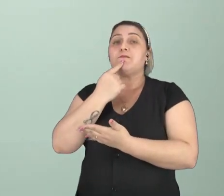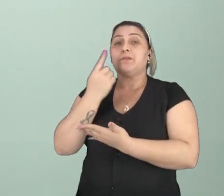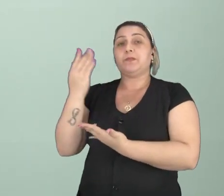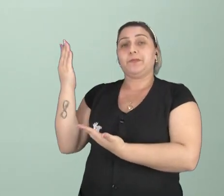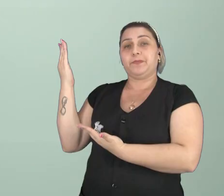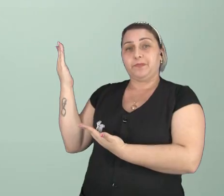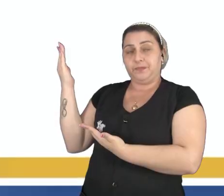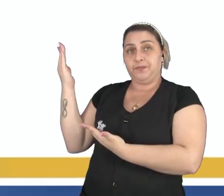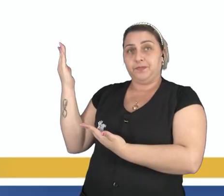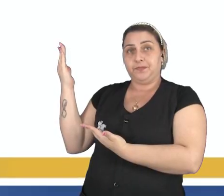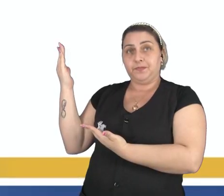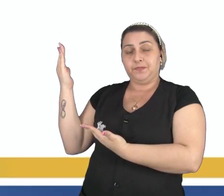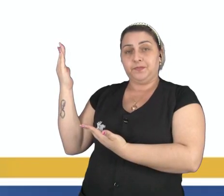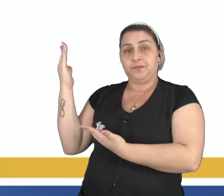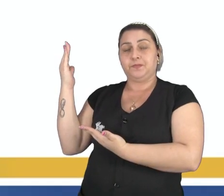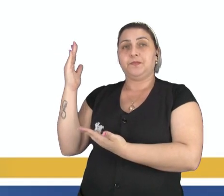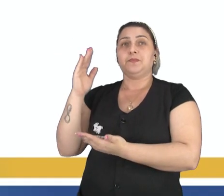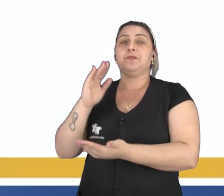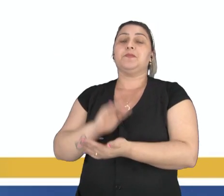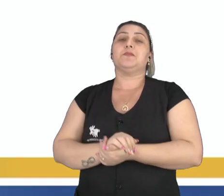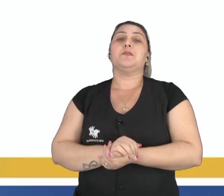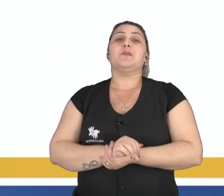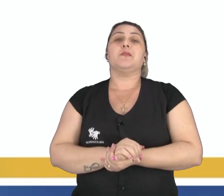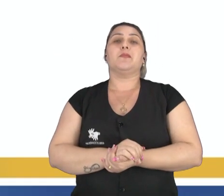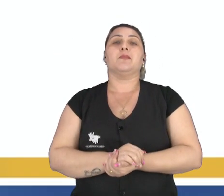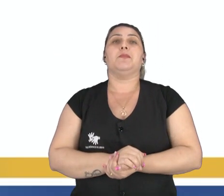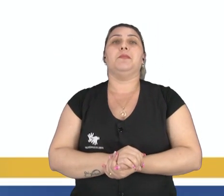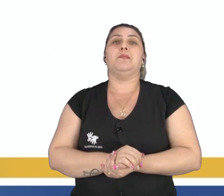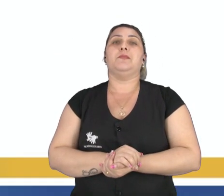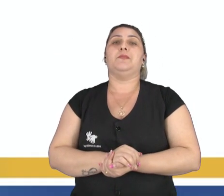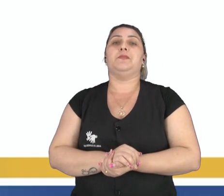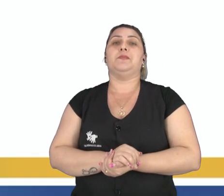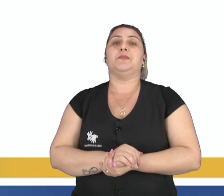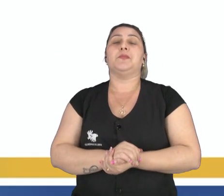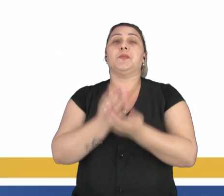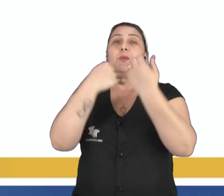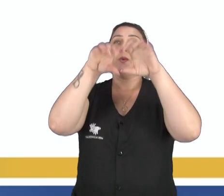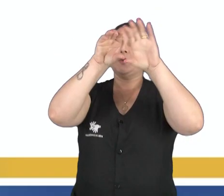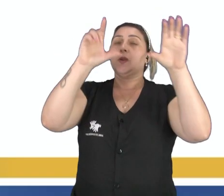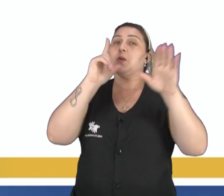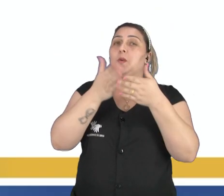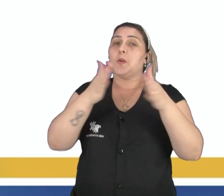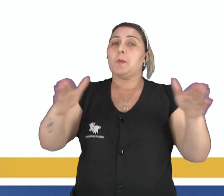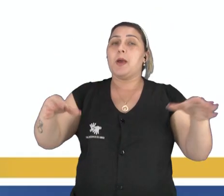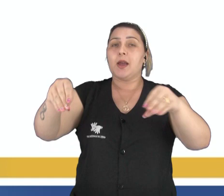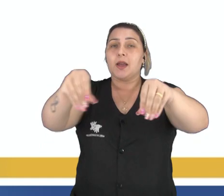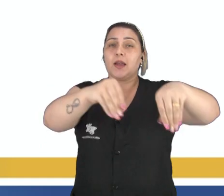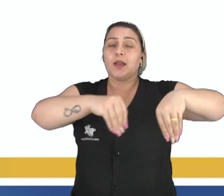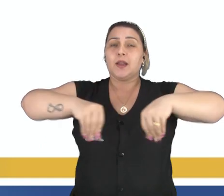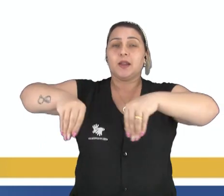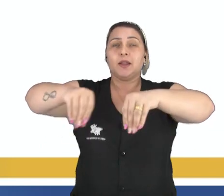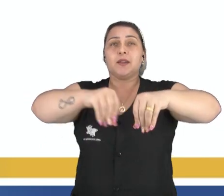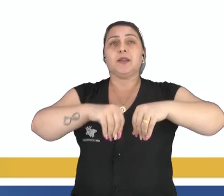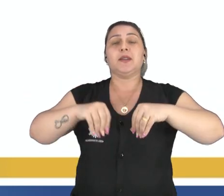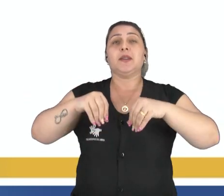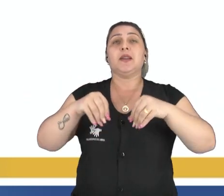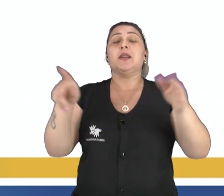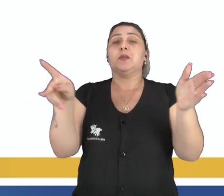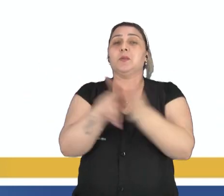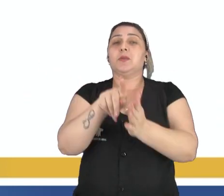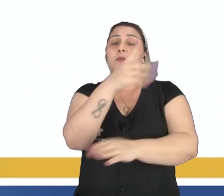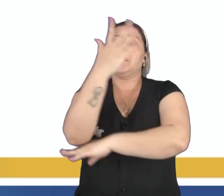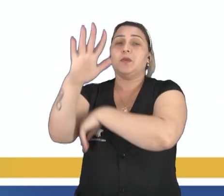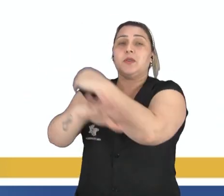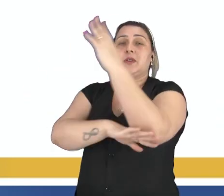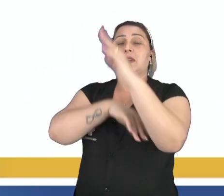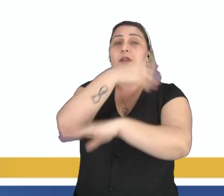observar. Isso é uma paisagem que retrata um pouco do céu, do mar, da areia, das próprias